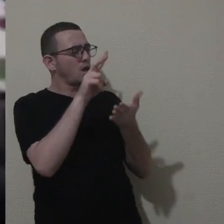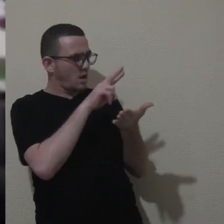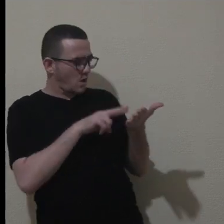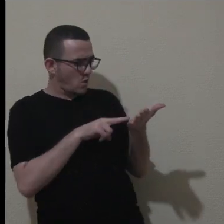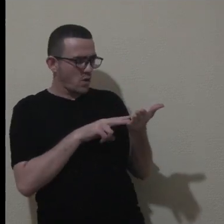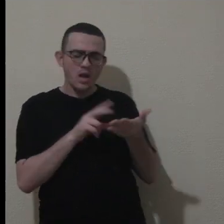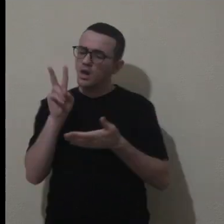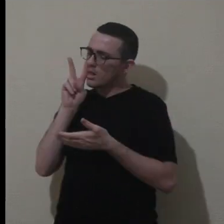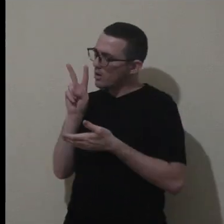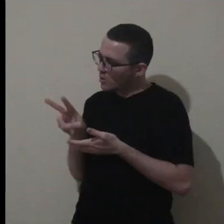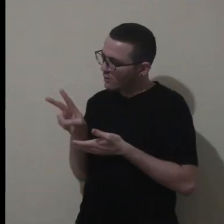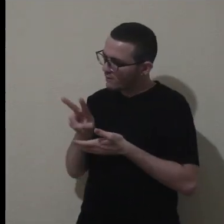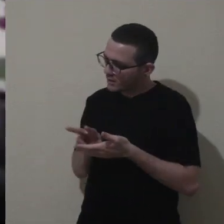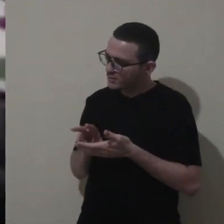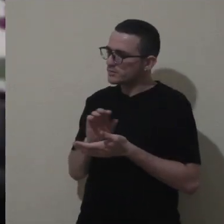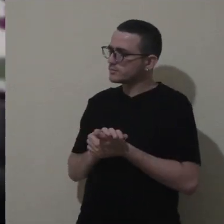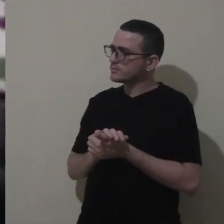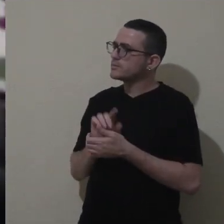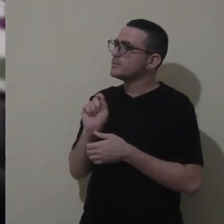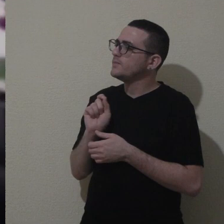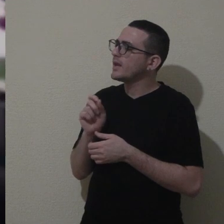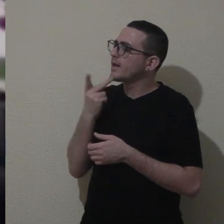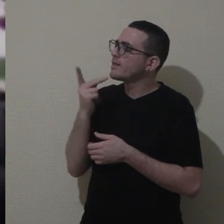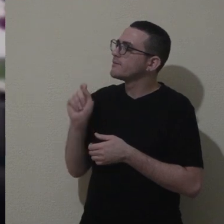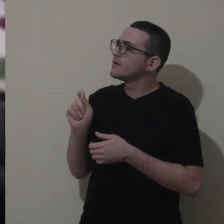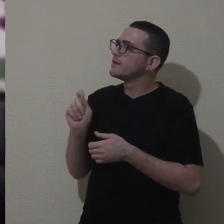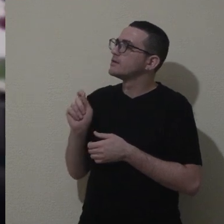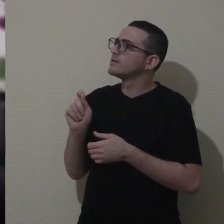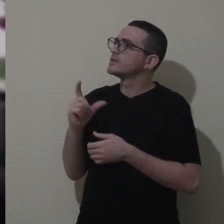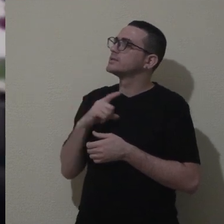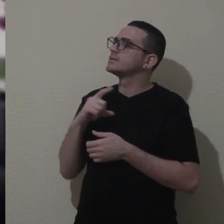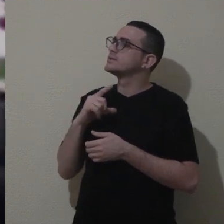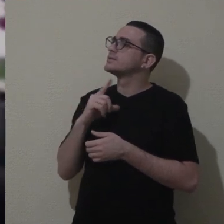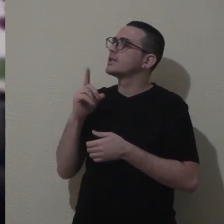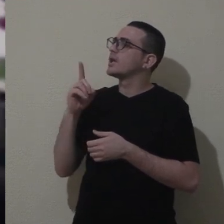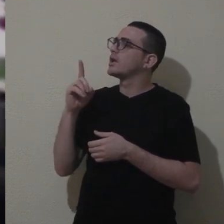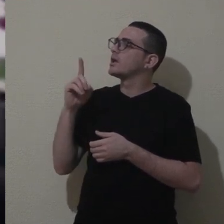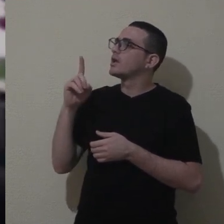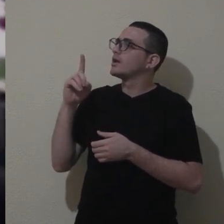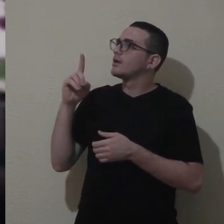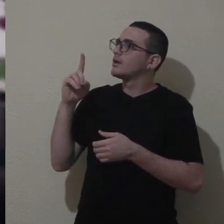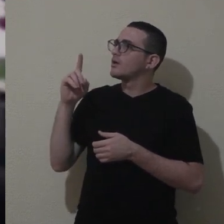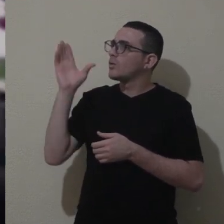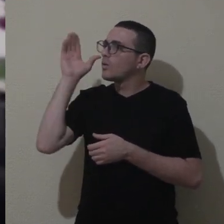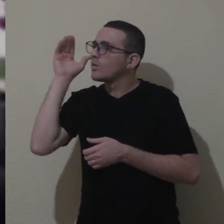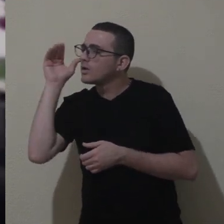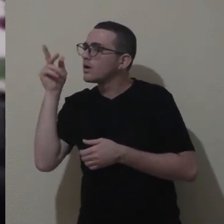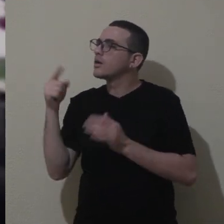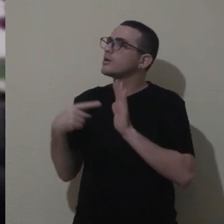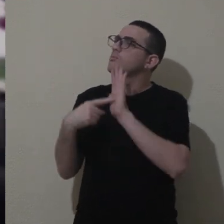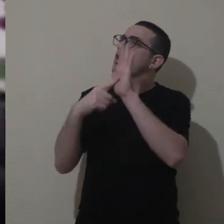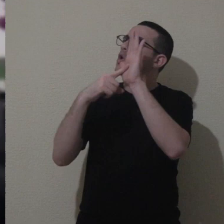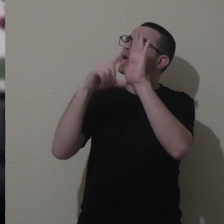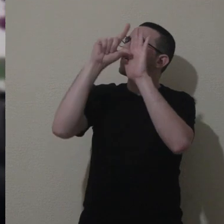que eu leia? Não, eu estou vendo aqui, Não? né? Então, consegue ver? ele fala, tem uma curiosidade, o senhor apontou que ocorre